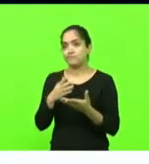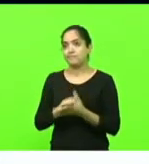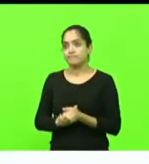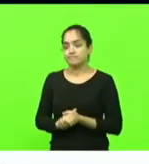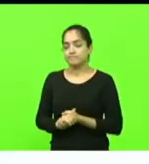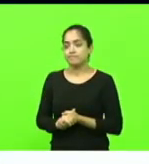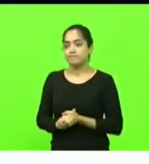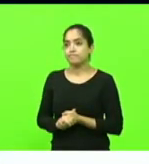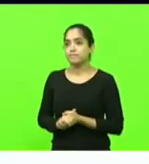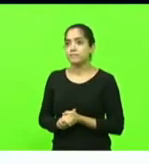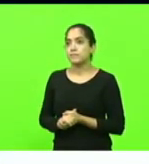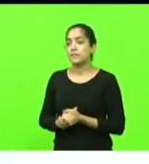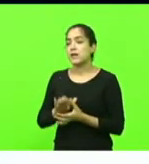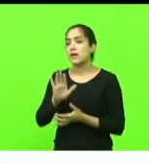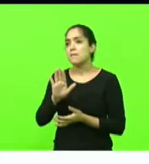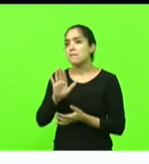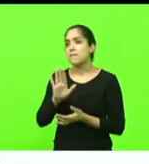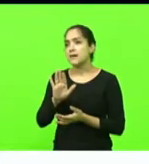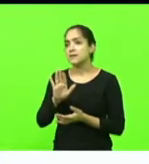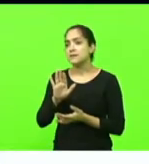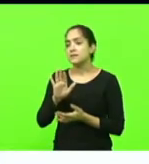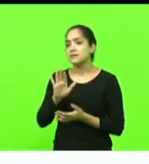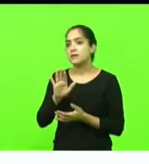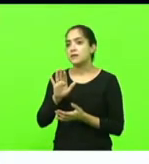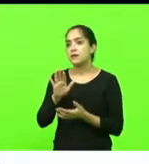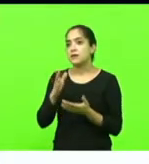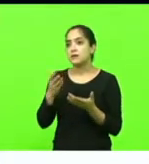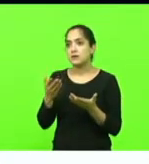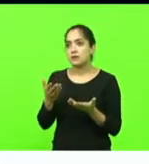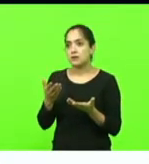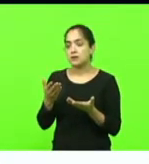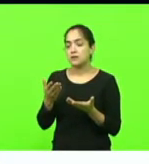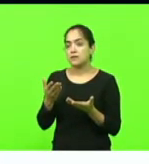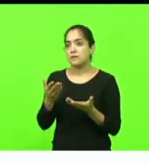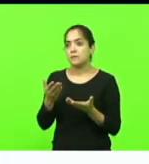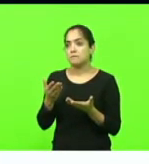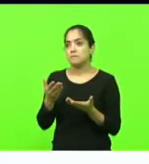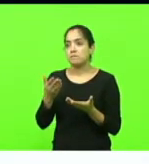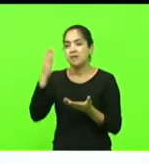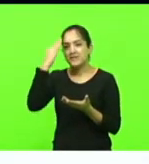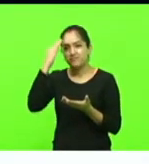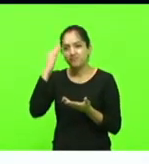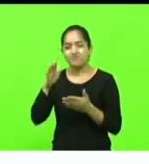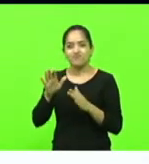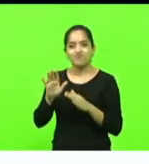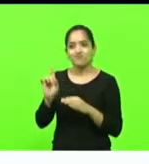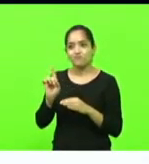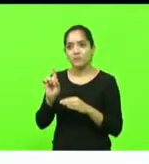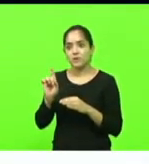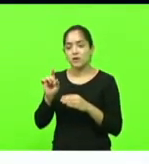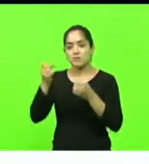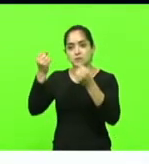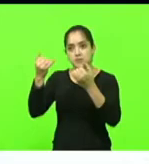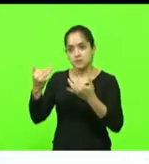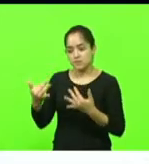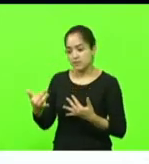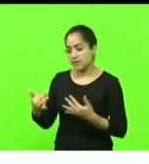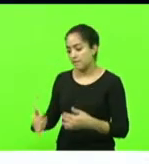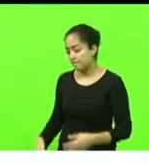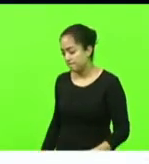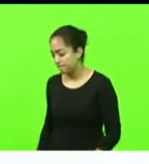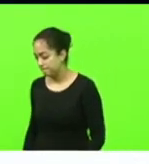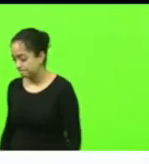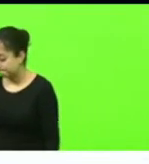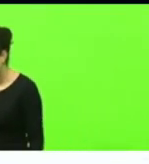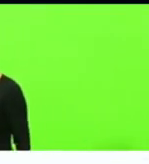É demais. Mas eu confesso que eu não compreendo muito bem, senhor presidente. Eu preciso de um esclarecimento. Porque, a